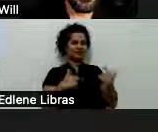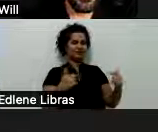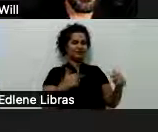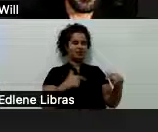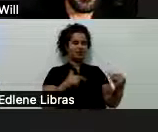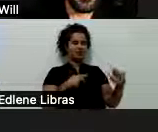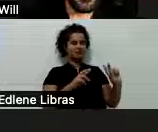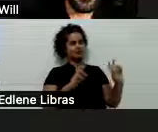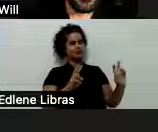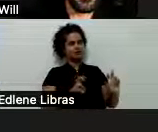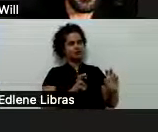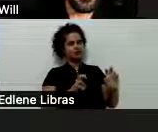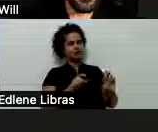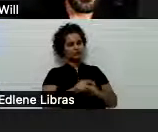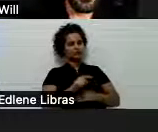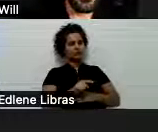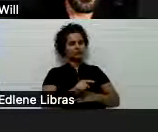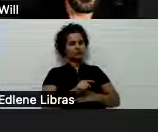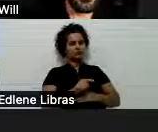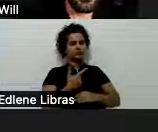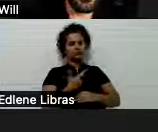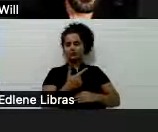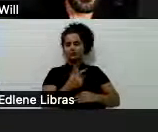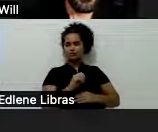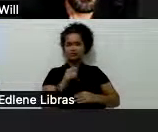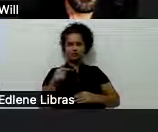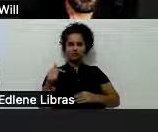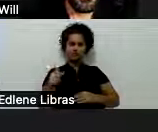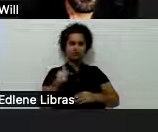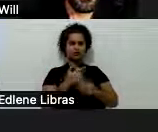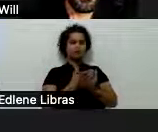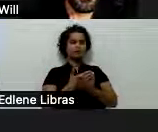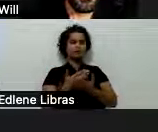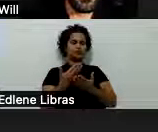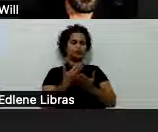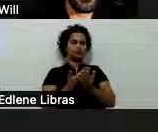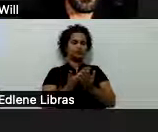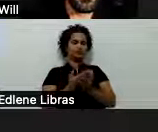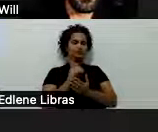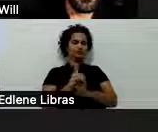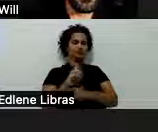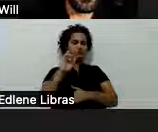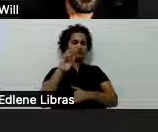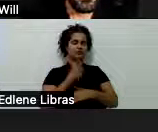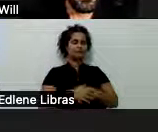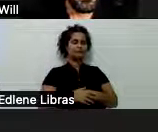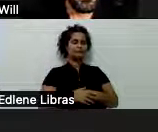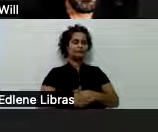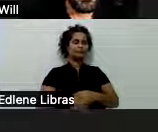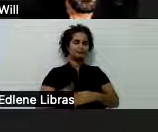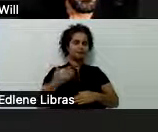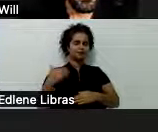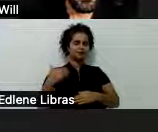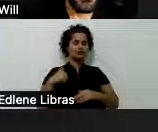tema em 2007, no início do meu doutorado. Naquela época, eu trabalhava